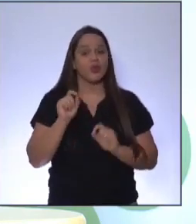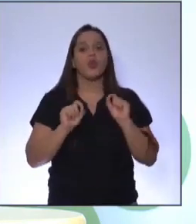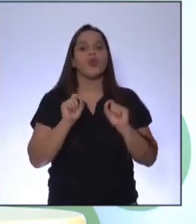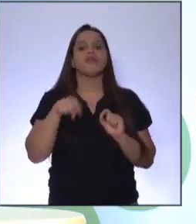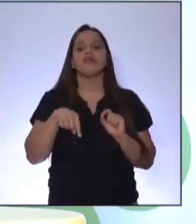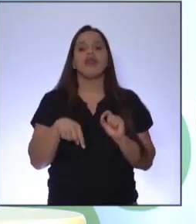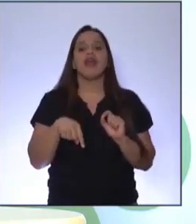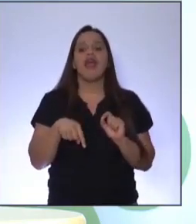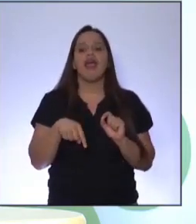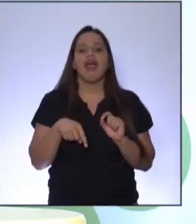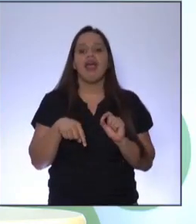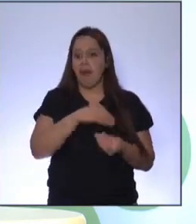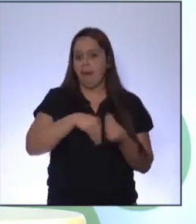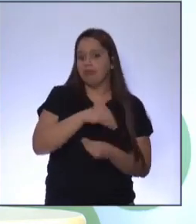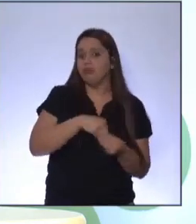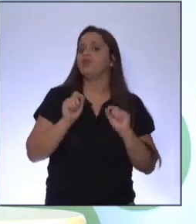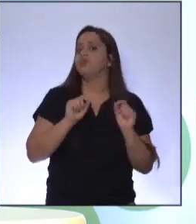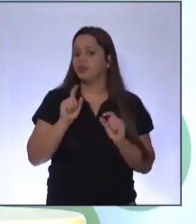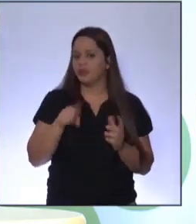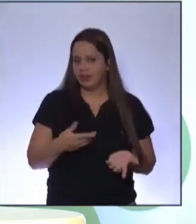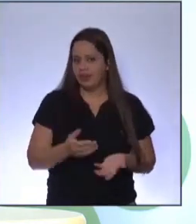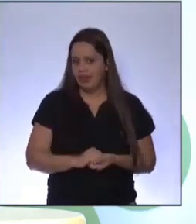uma mistura?